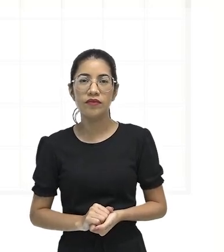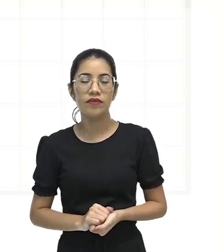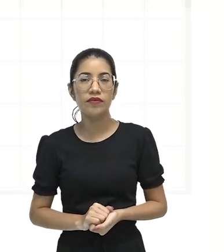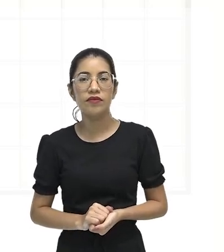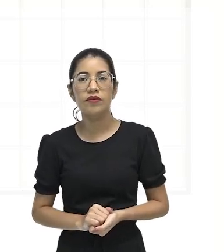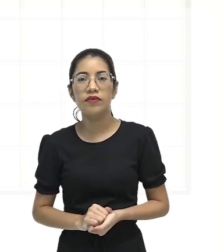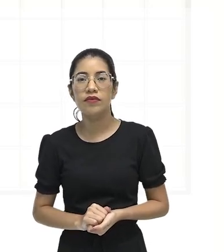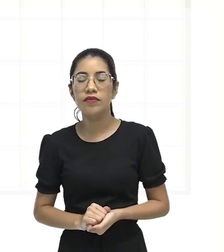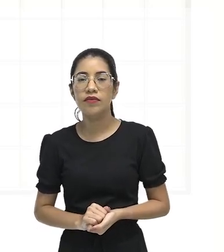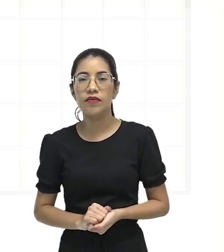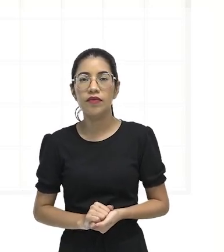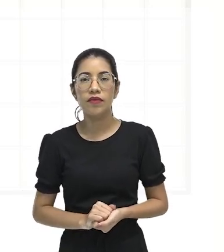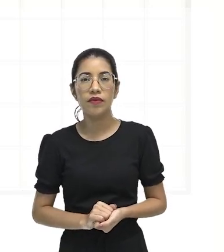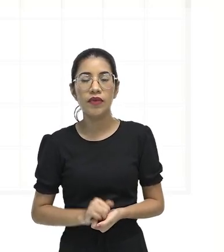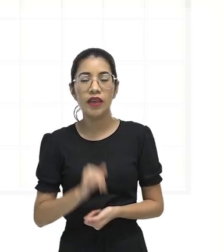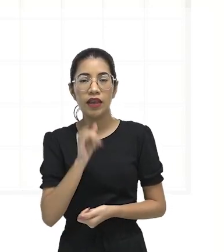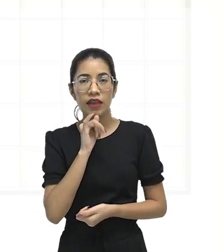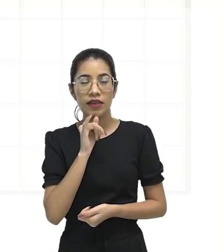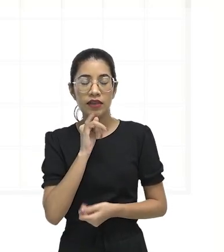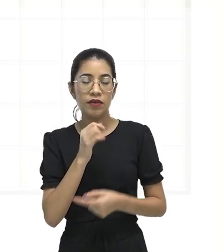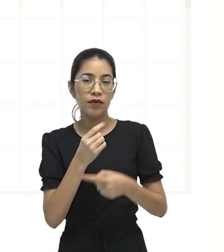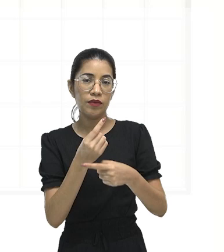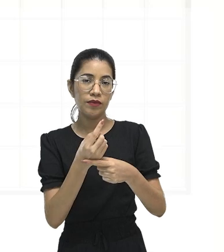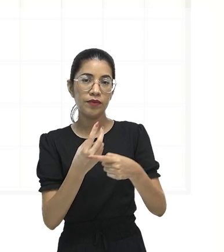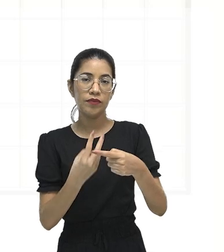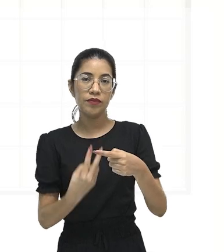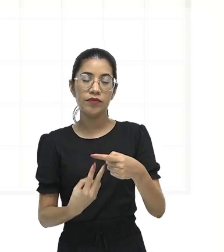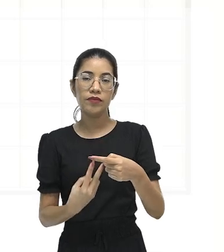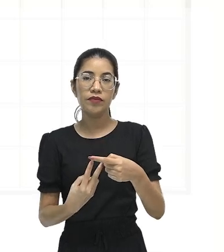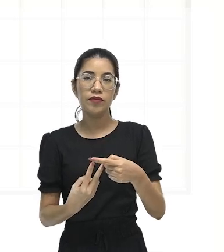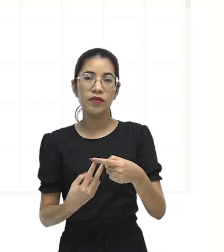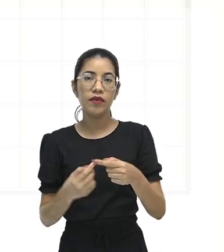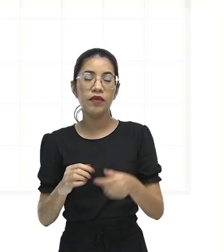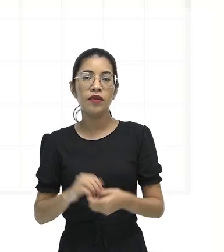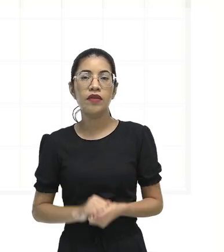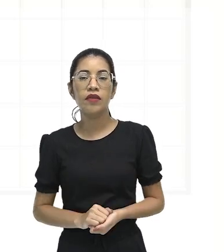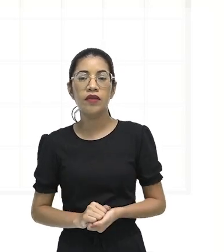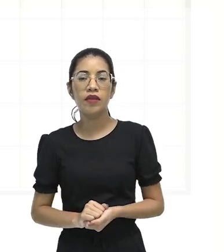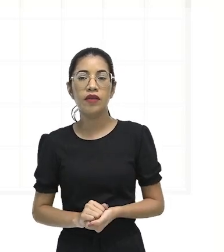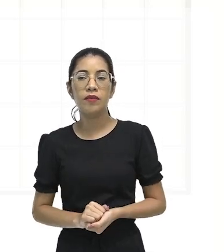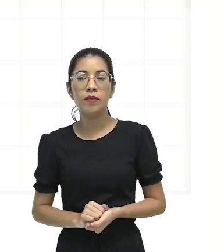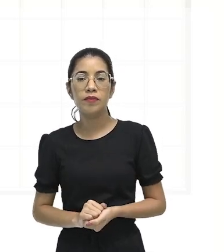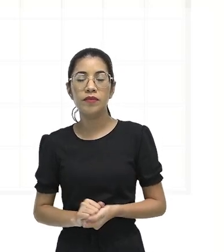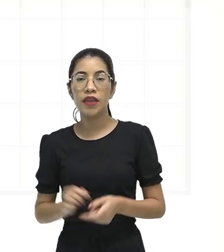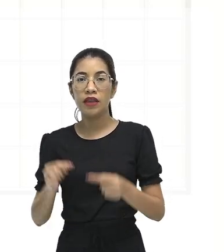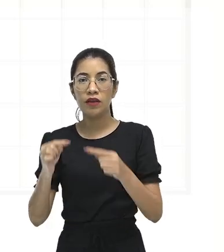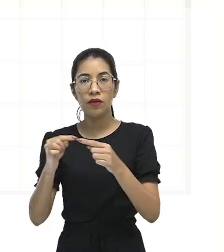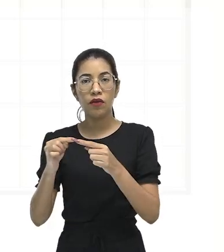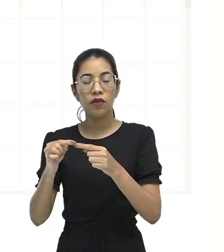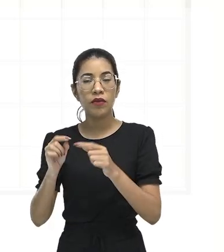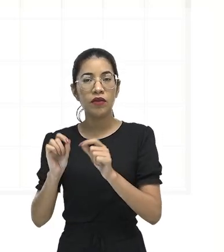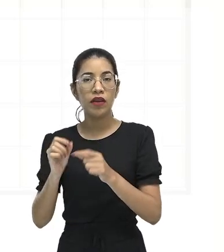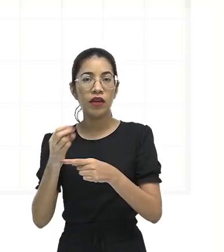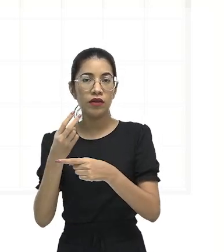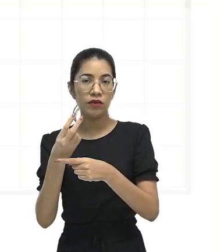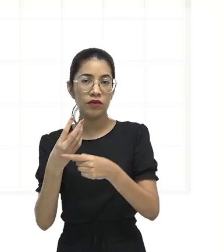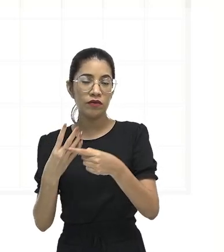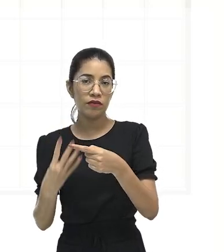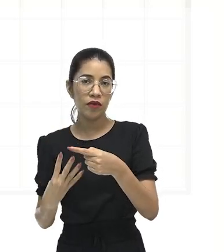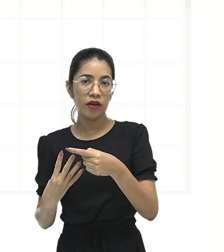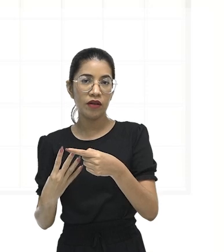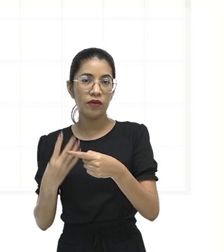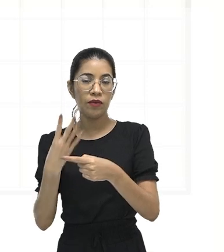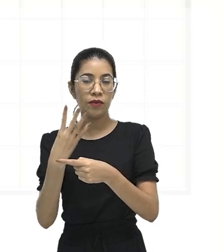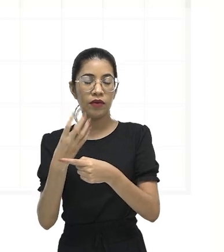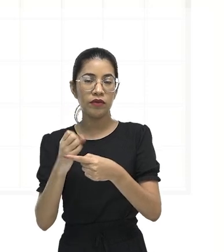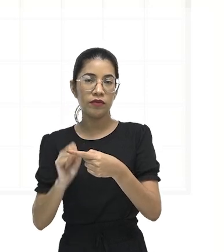do todo. Por exemplo, 1 sobre 2 é equivalente a 2 sobre 4,